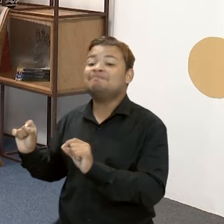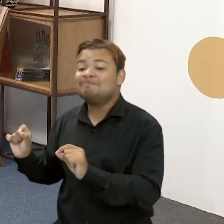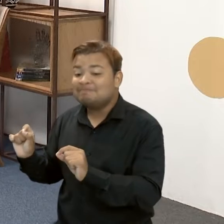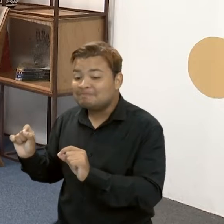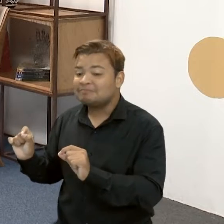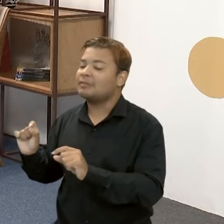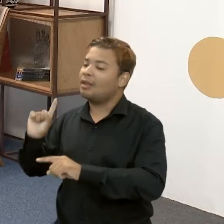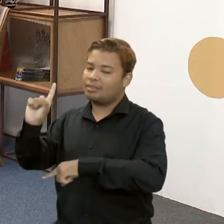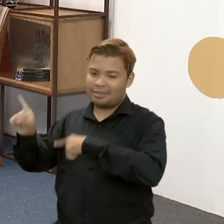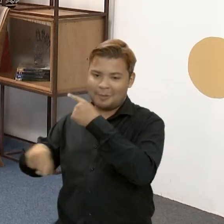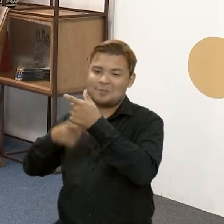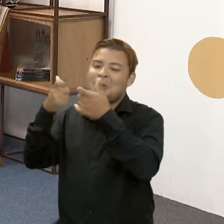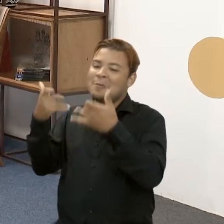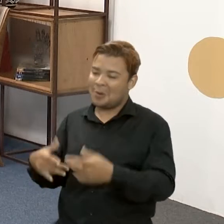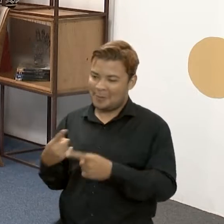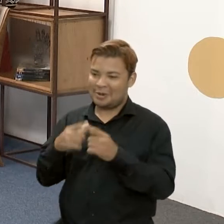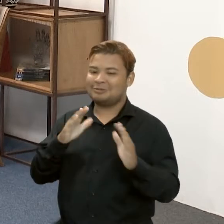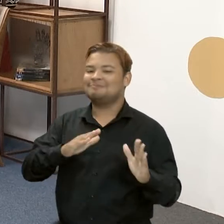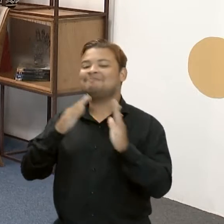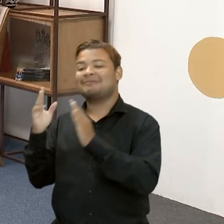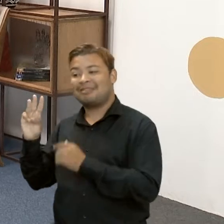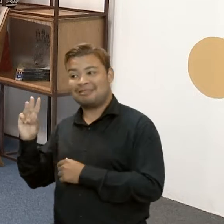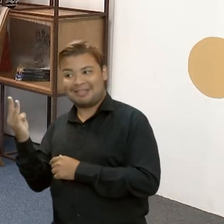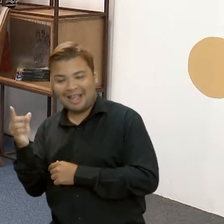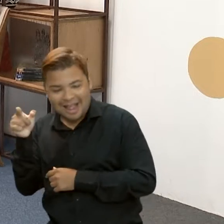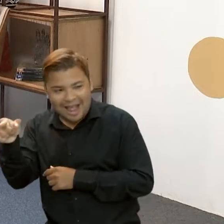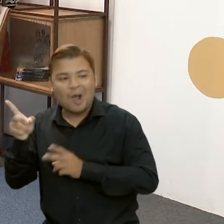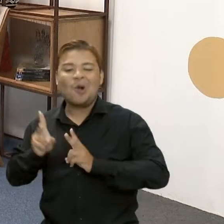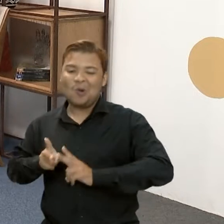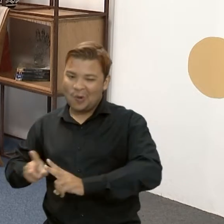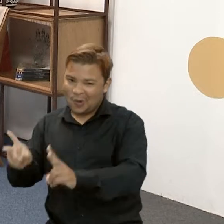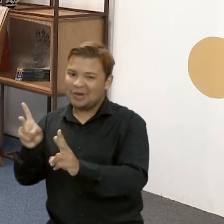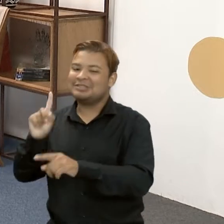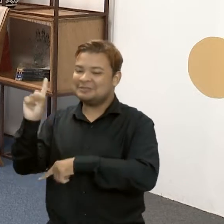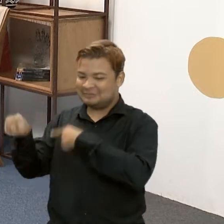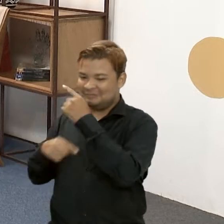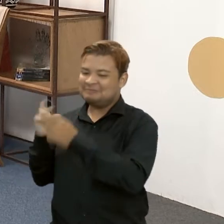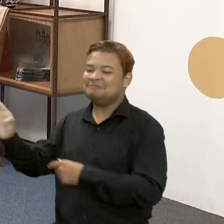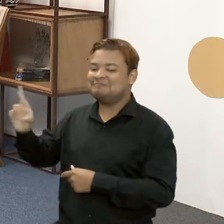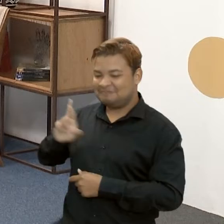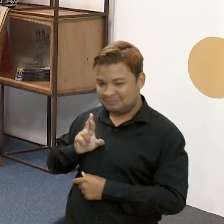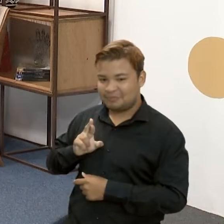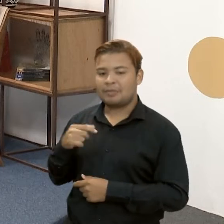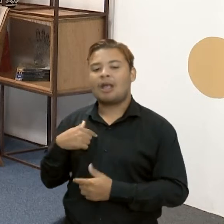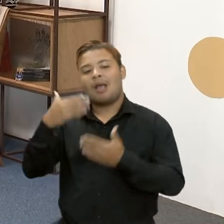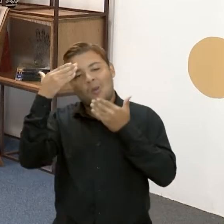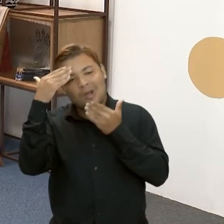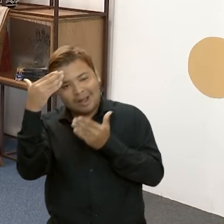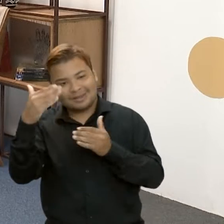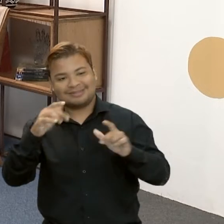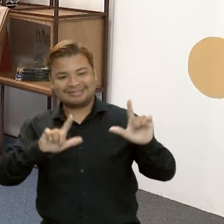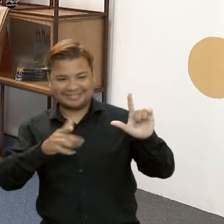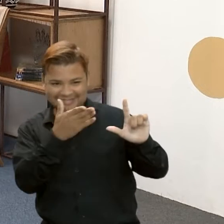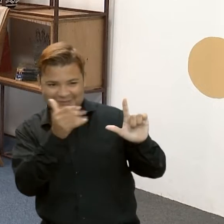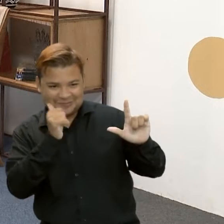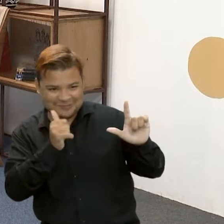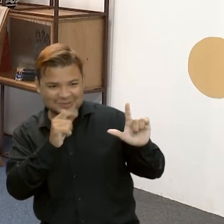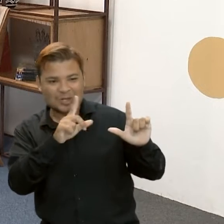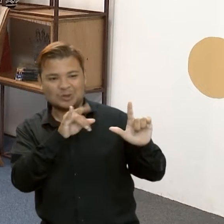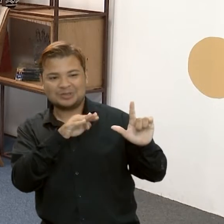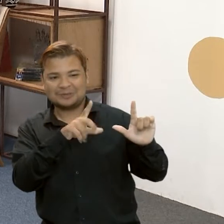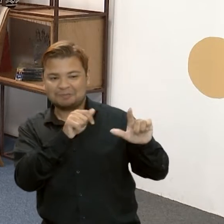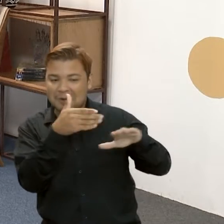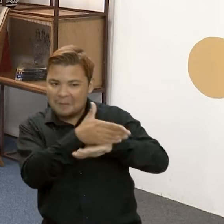com a gente nessa conversa no próximo bloco, por isso eu quero agradecer a presença da Ludmila Andrade, que é pesquisadora da UFG. Muito obrigada por ter participado